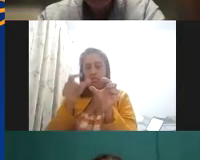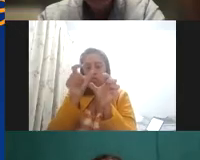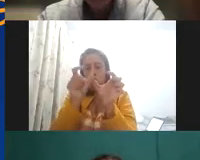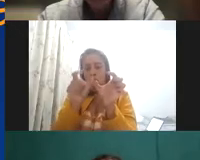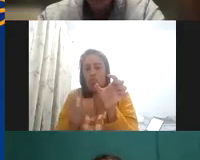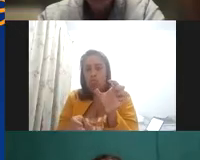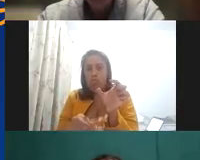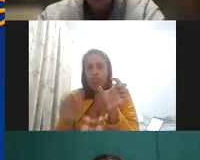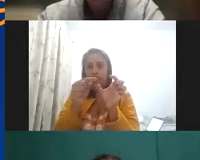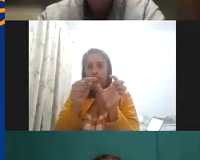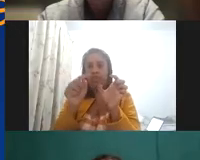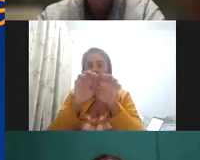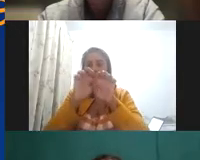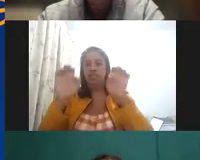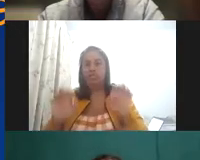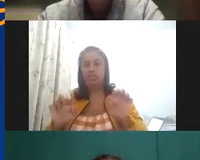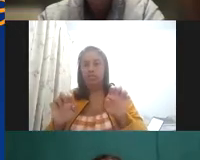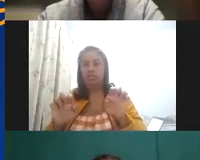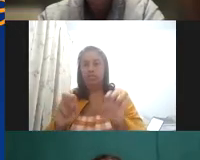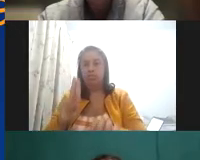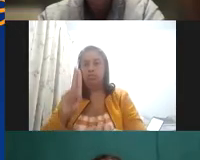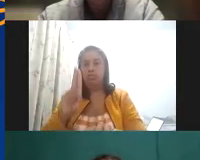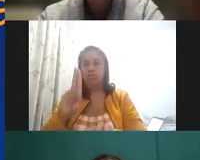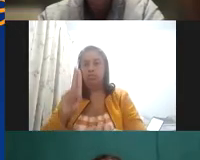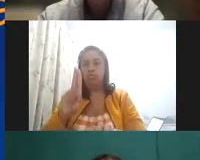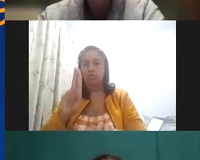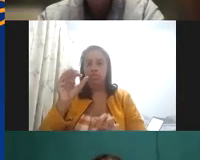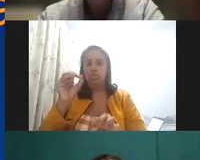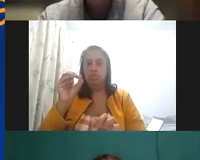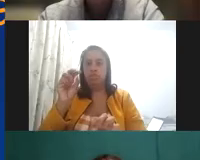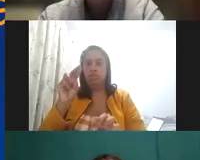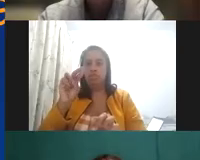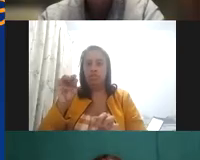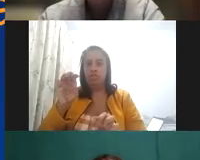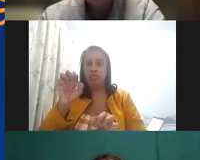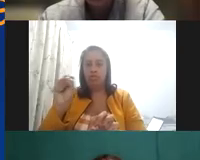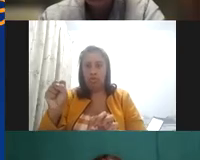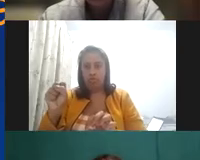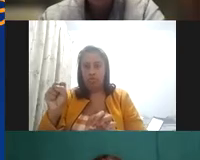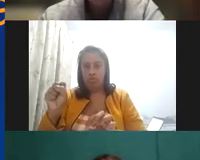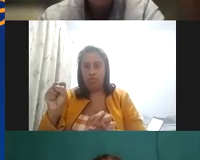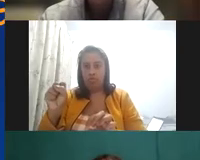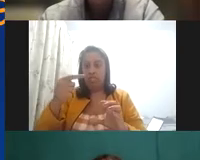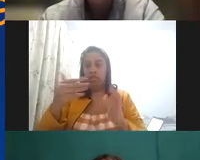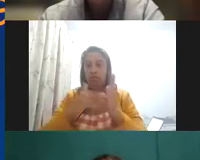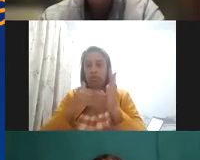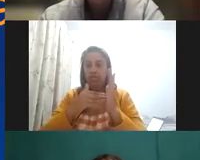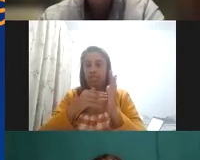os processos unciformes, né? De C2 até C5, que nós temos, os processos